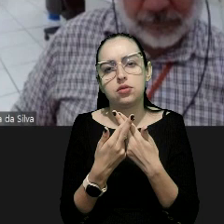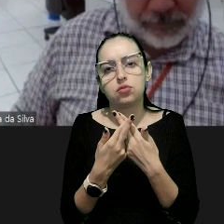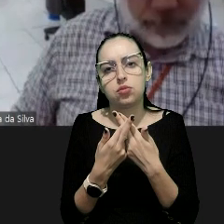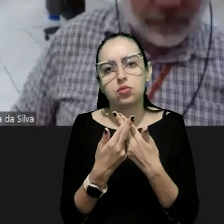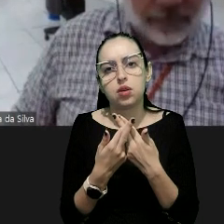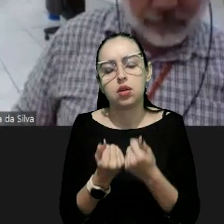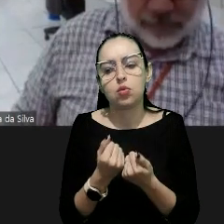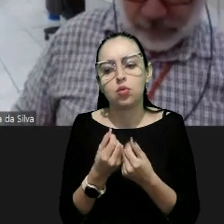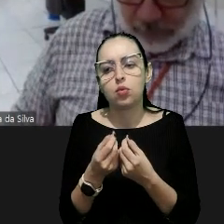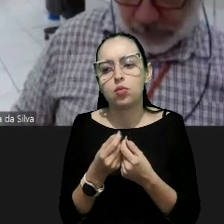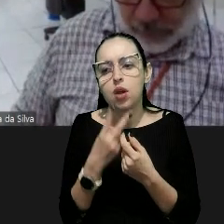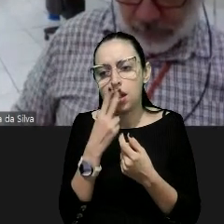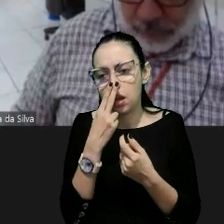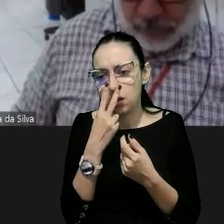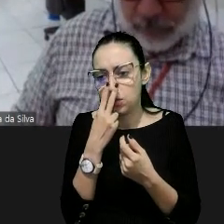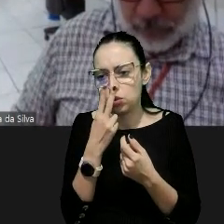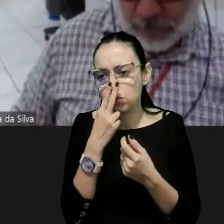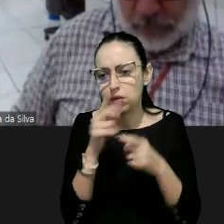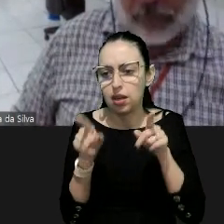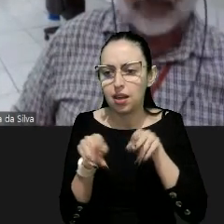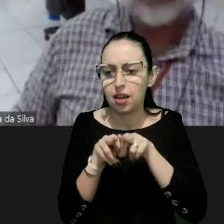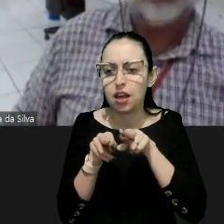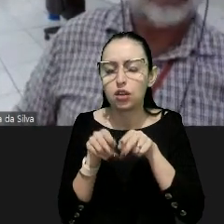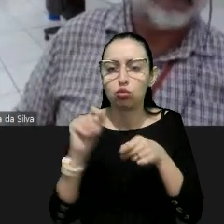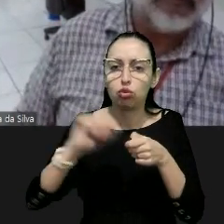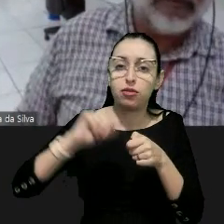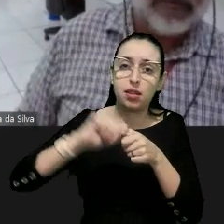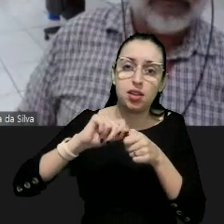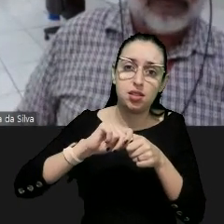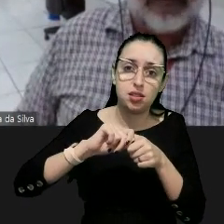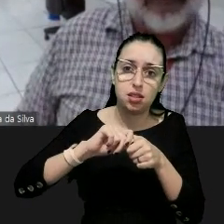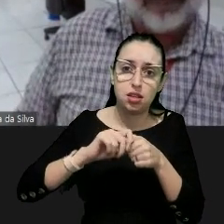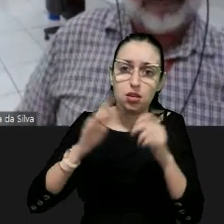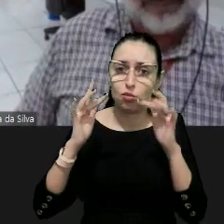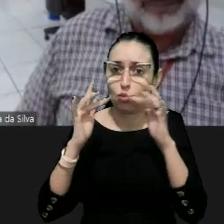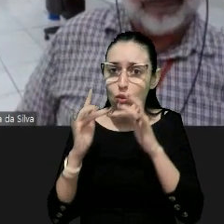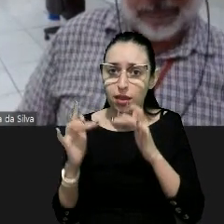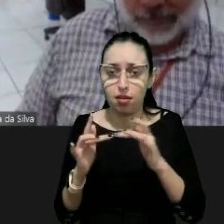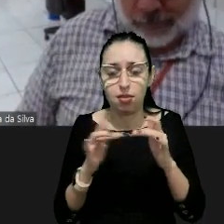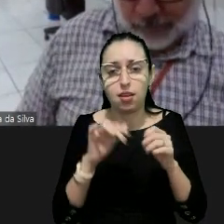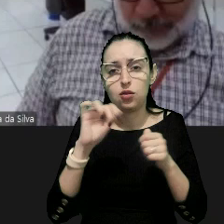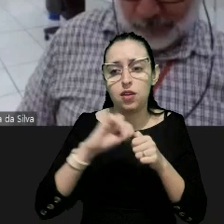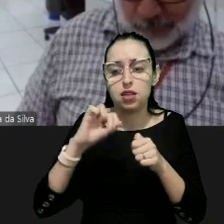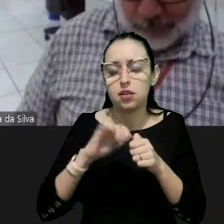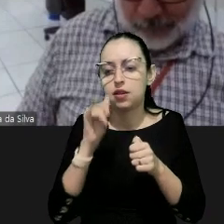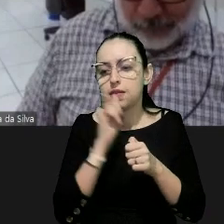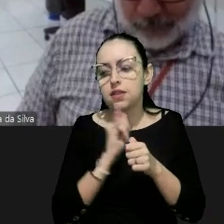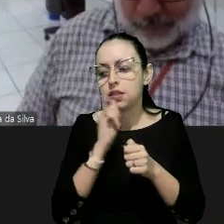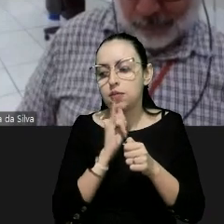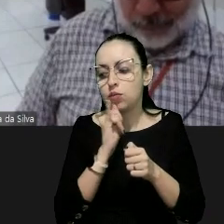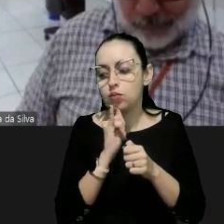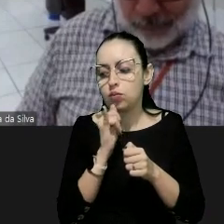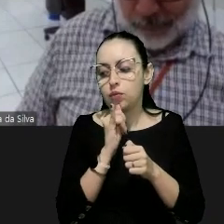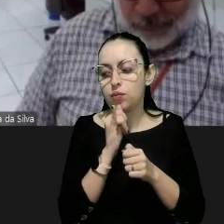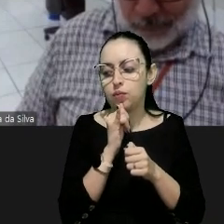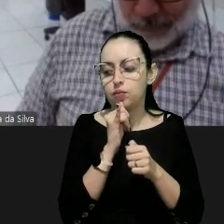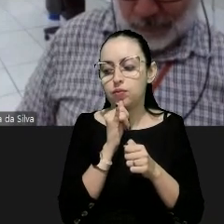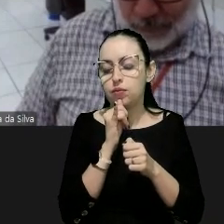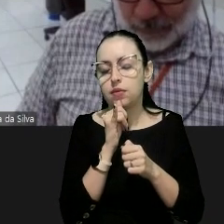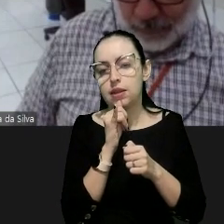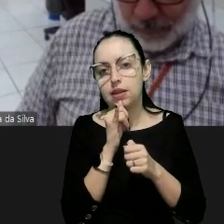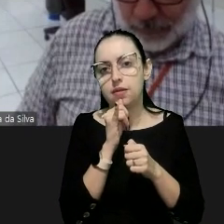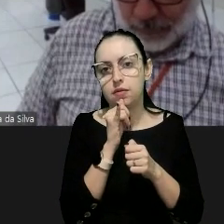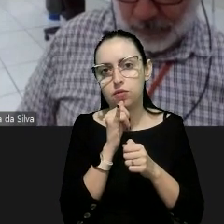e autonomia, ao que me parece, está muito ligado ao fazer, né? Eu tenho um